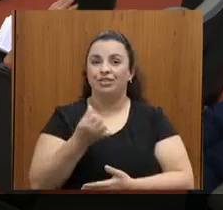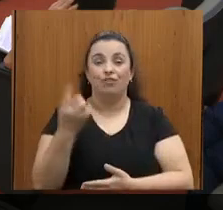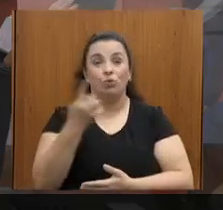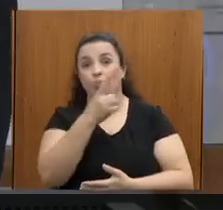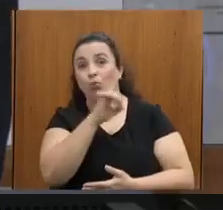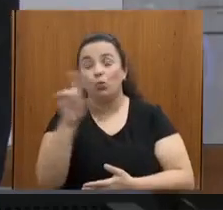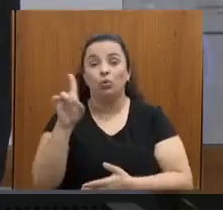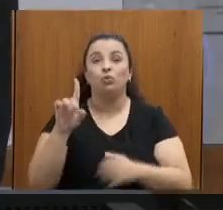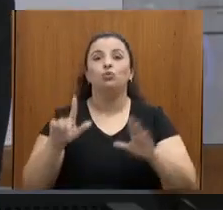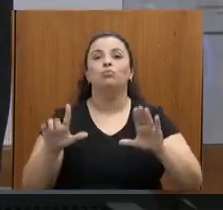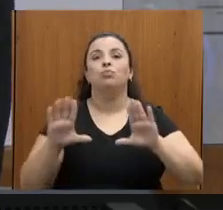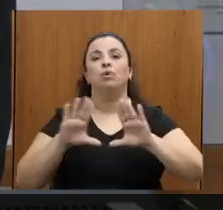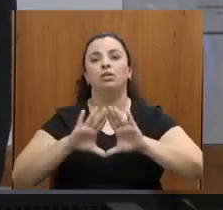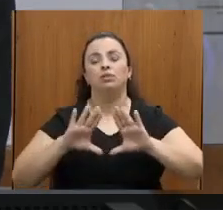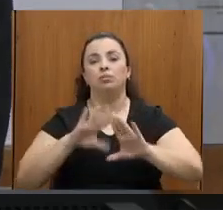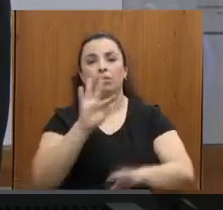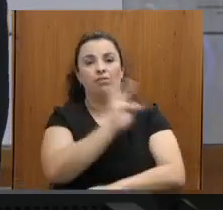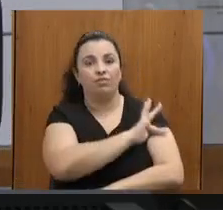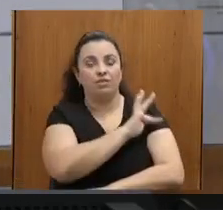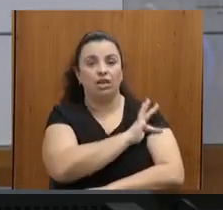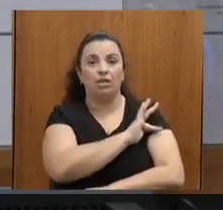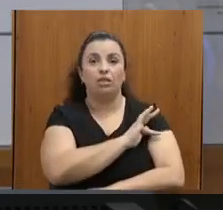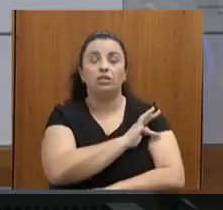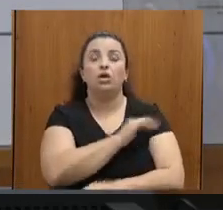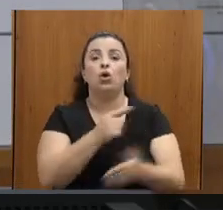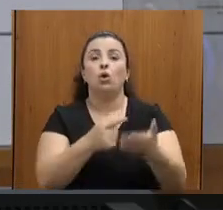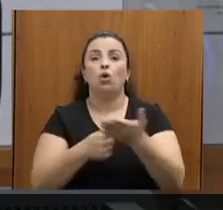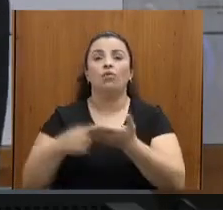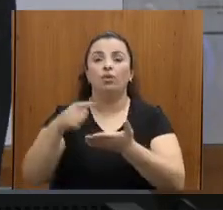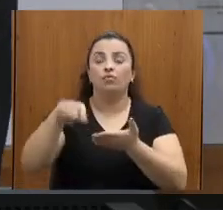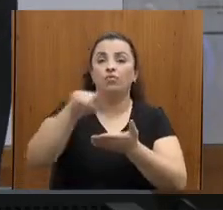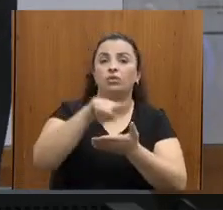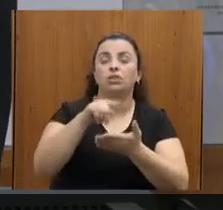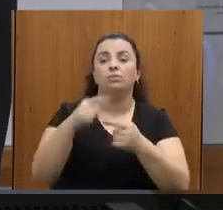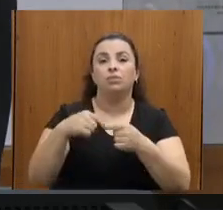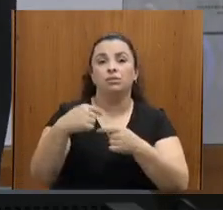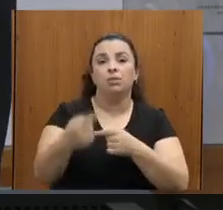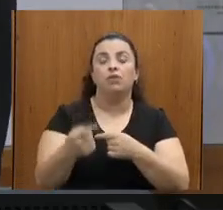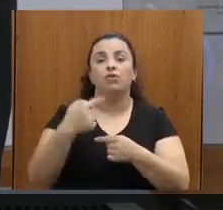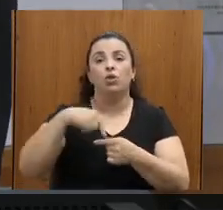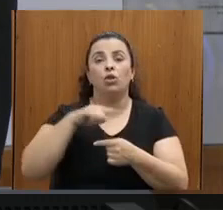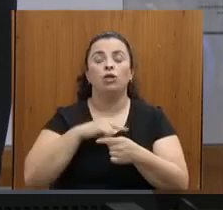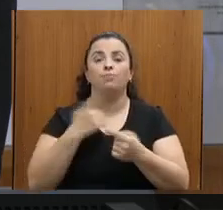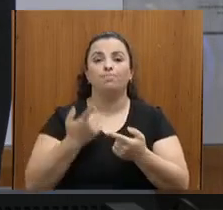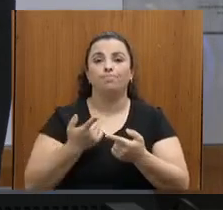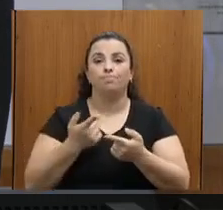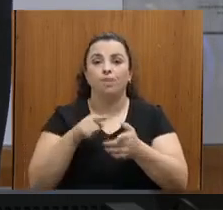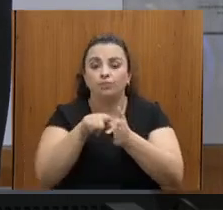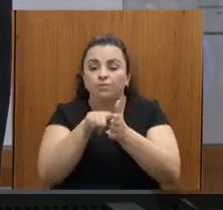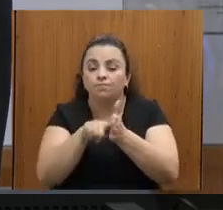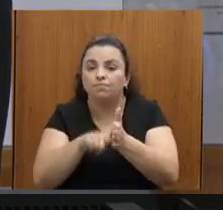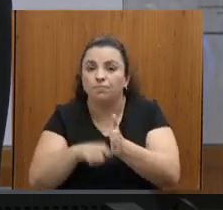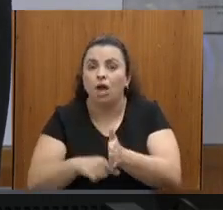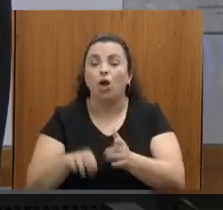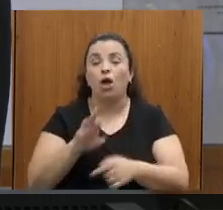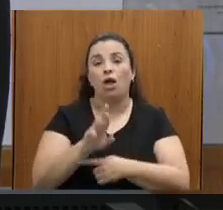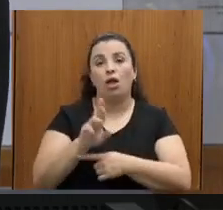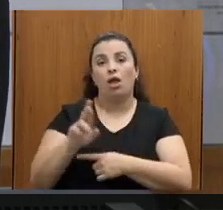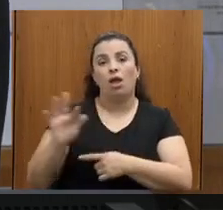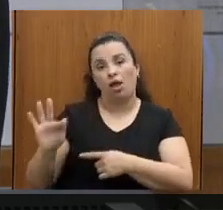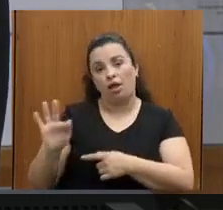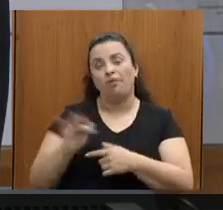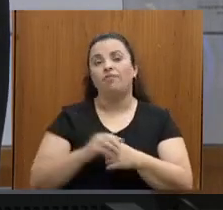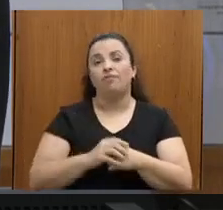semana que vem possamos debruçar no tão temeroso regime de recuperação fiscal. Regime de recuperação fiscal,